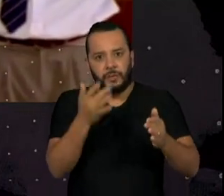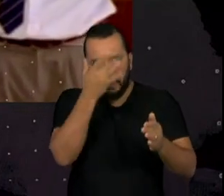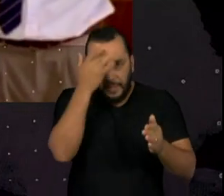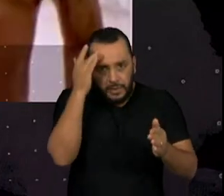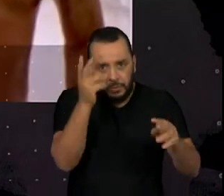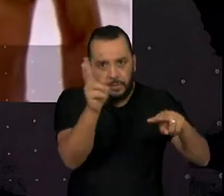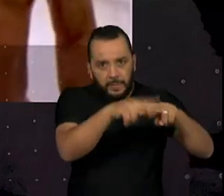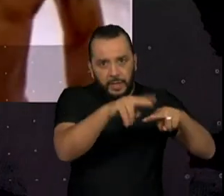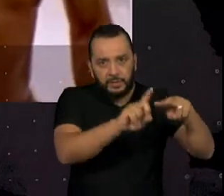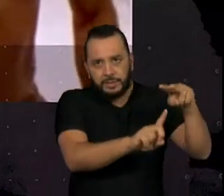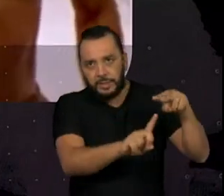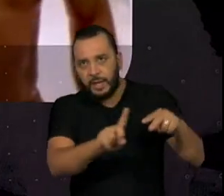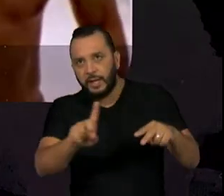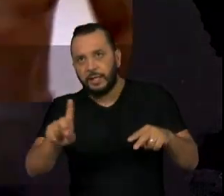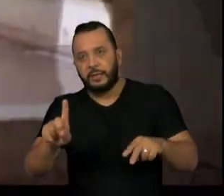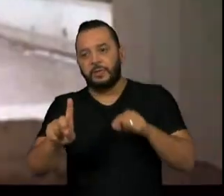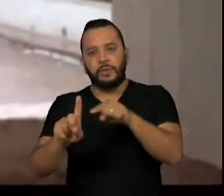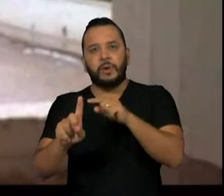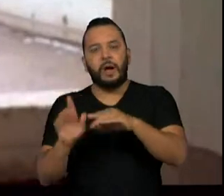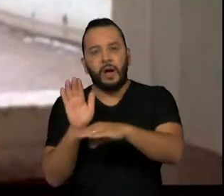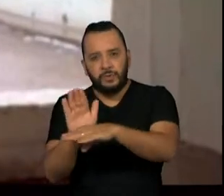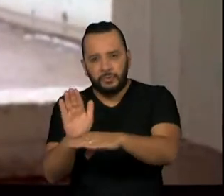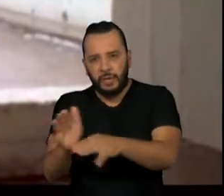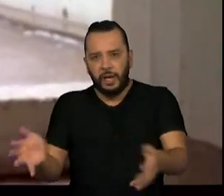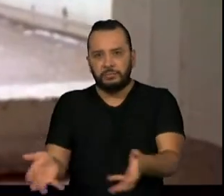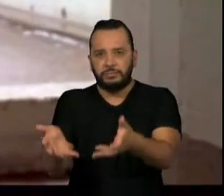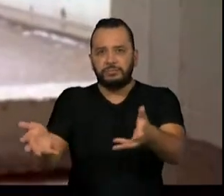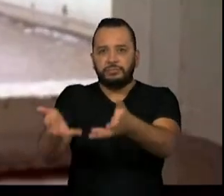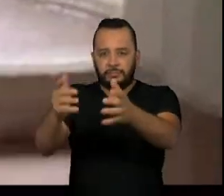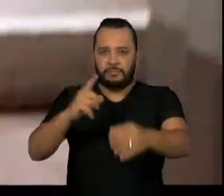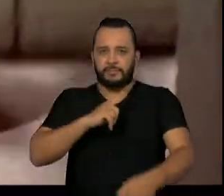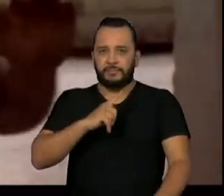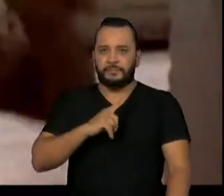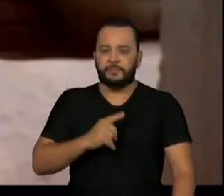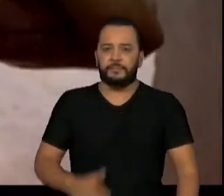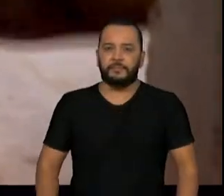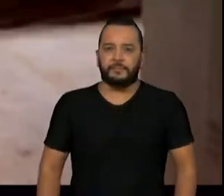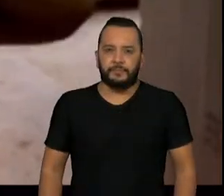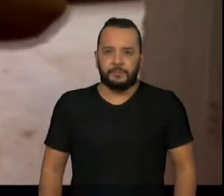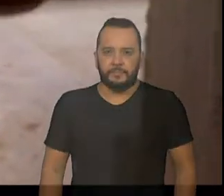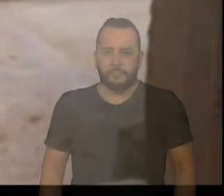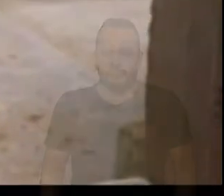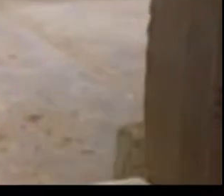egressos quando fora da prisão. Você engana a verdade, não?